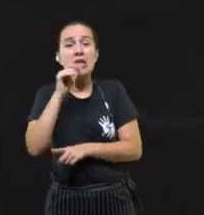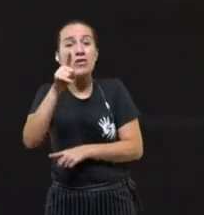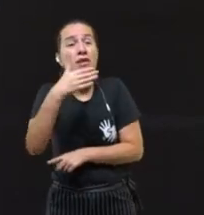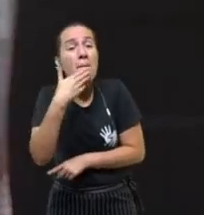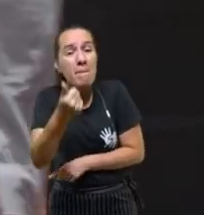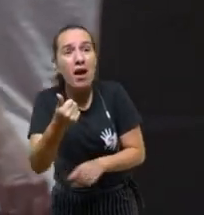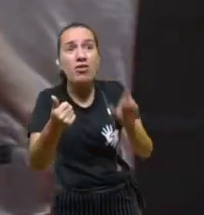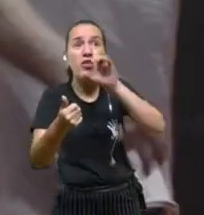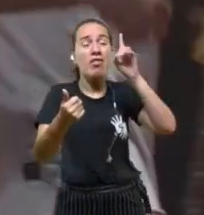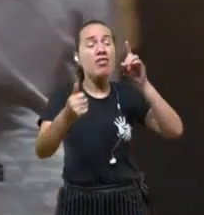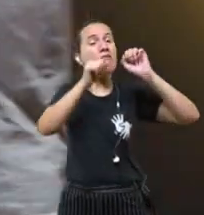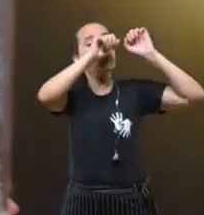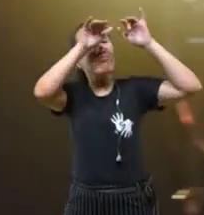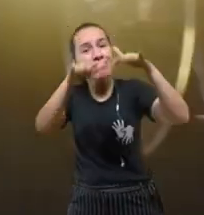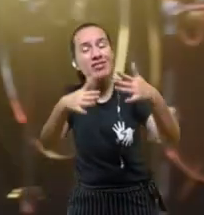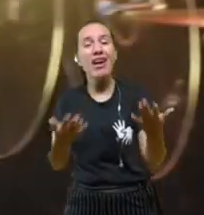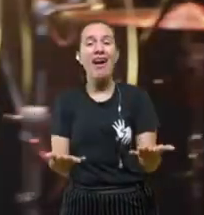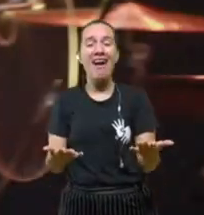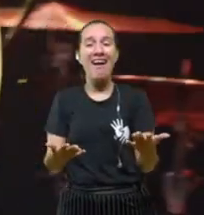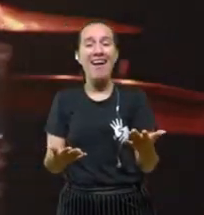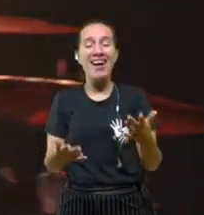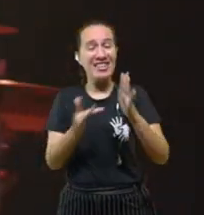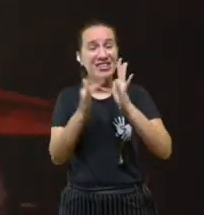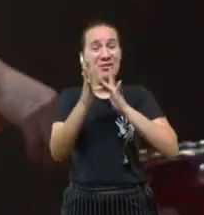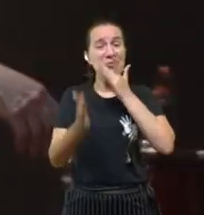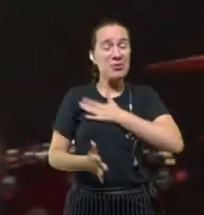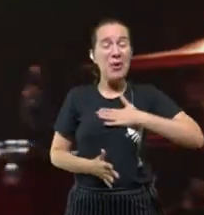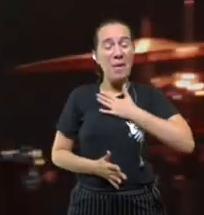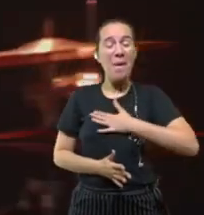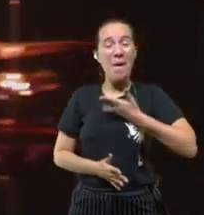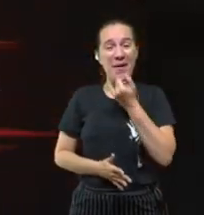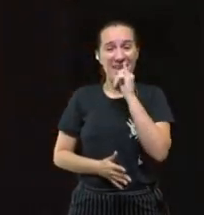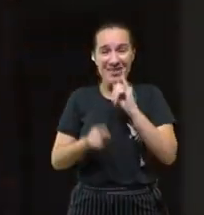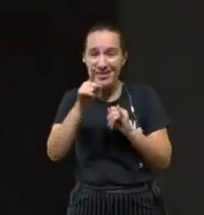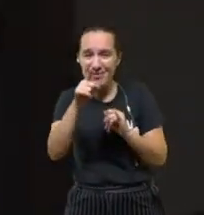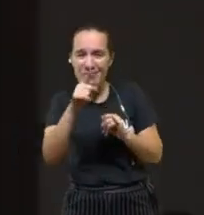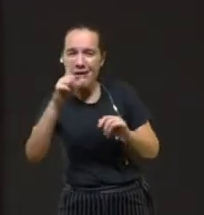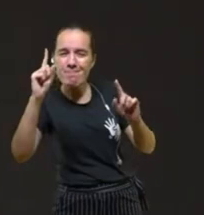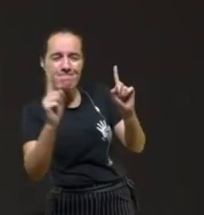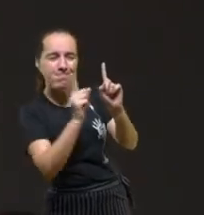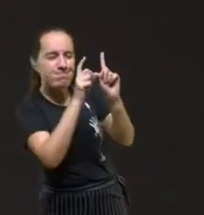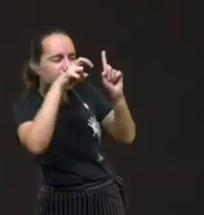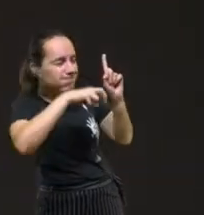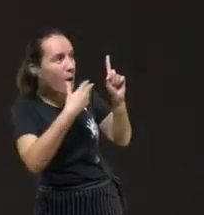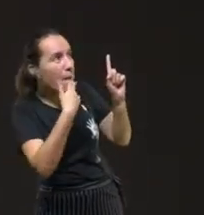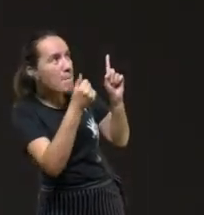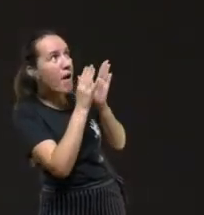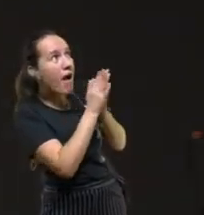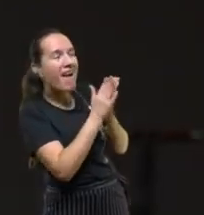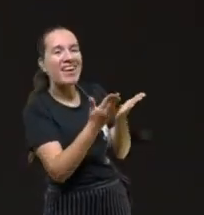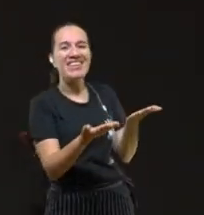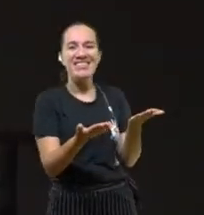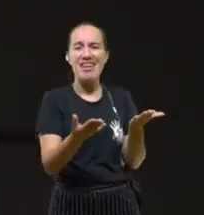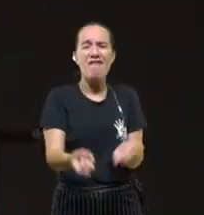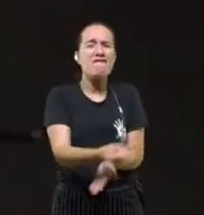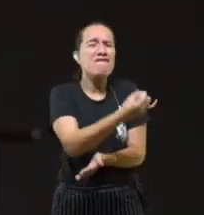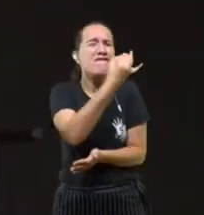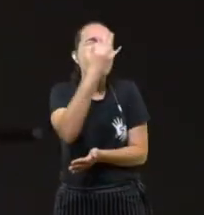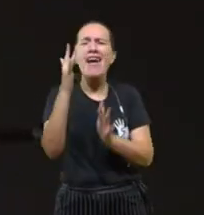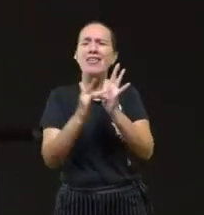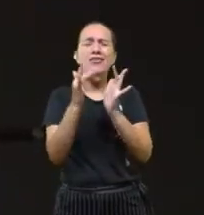Vamos lá, alguém. Jesus gosta quando você pede coisas. Ele falou várias